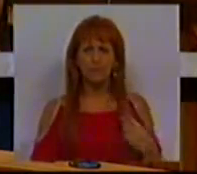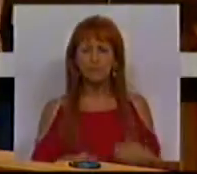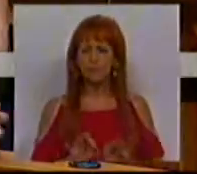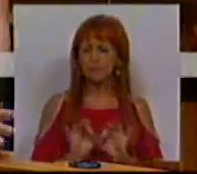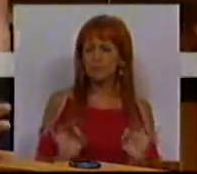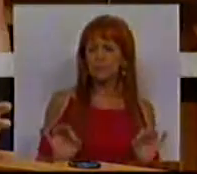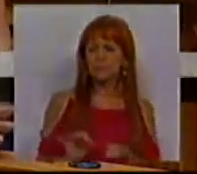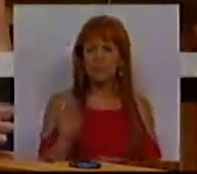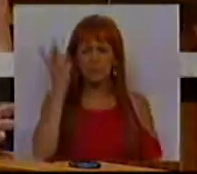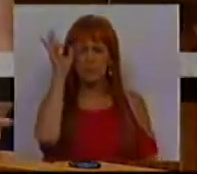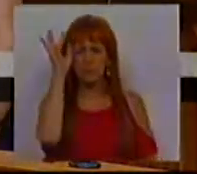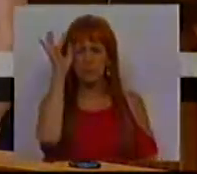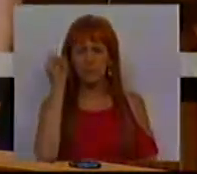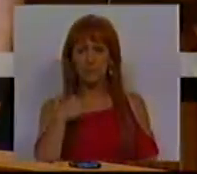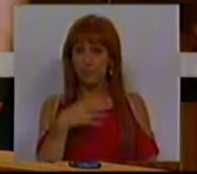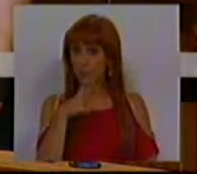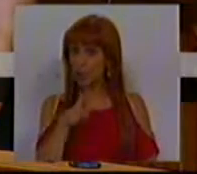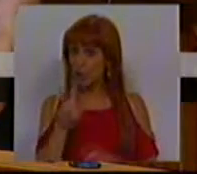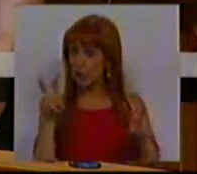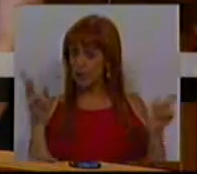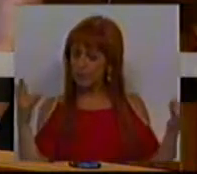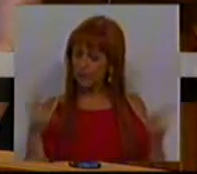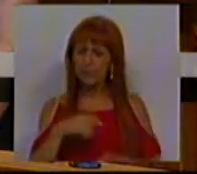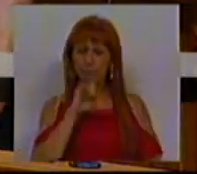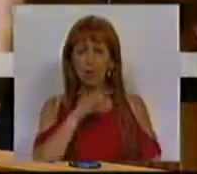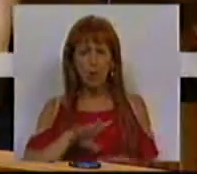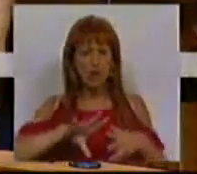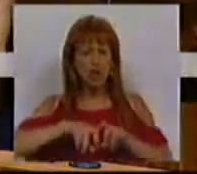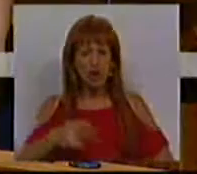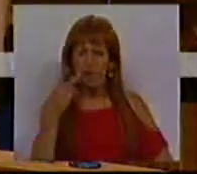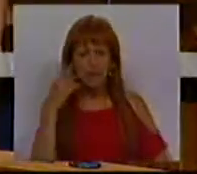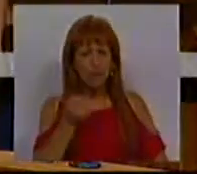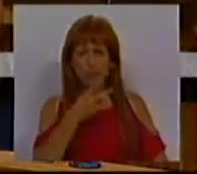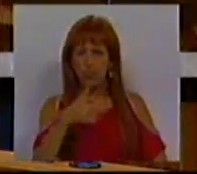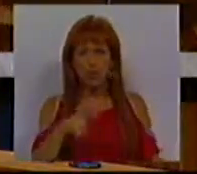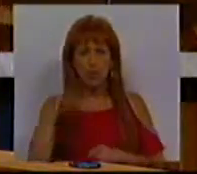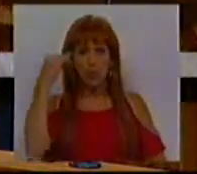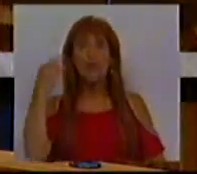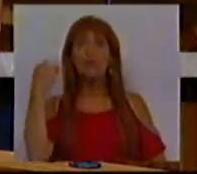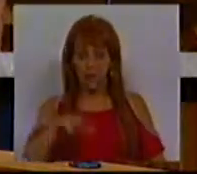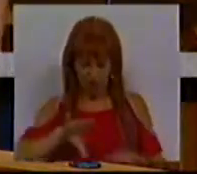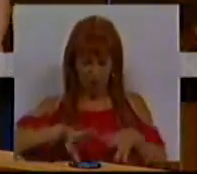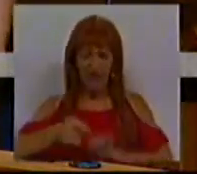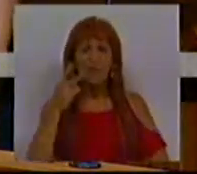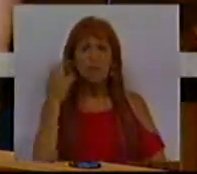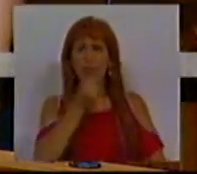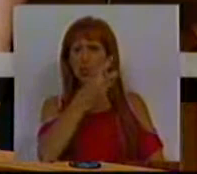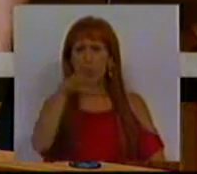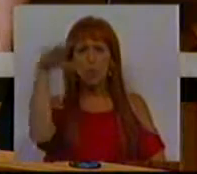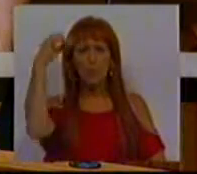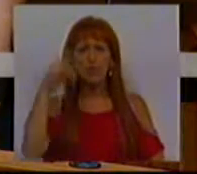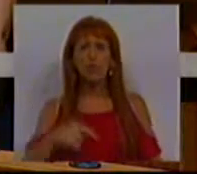requintes de perversidade, perdoem que use essa expressão, que pode estragar a vida a muitos professores e tem estragado a vida a muitos